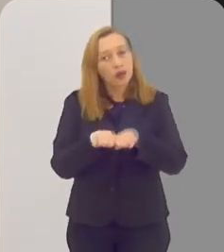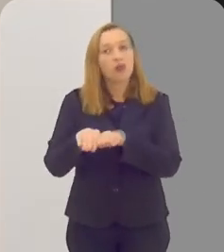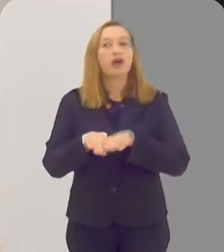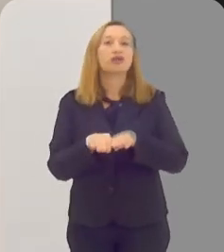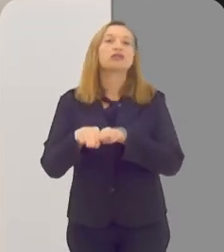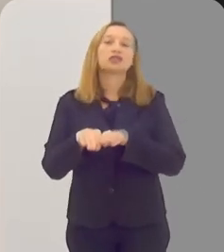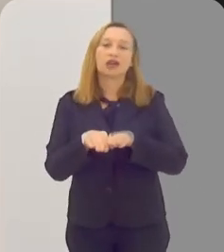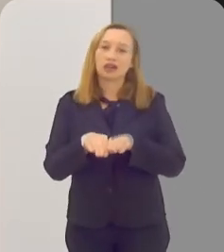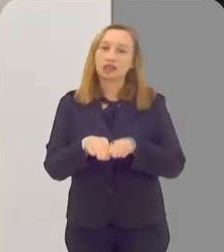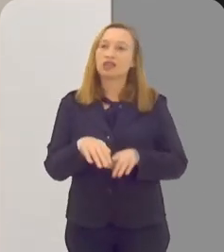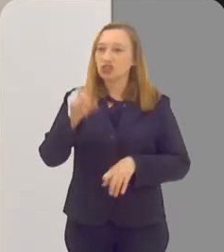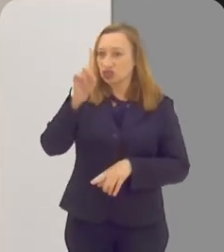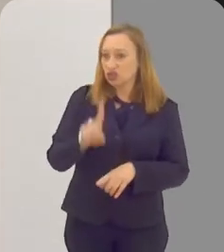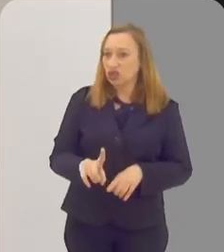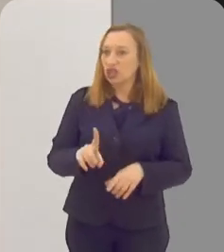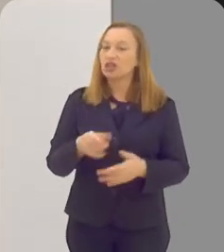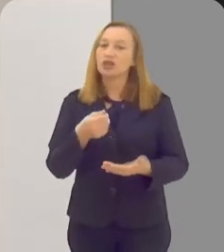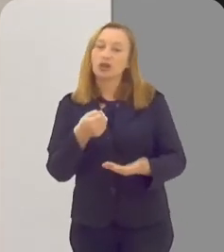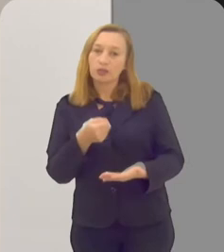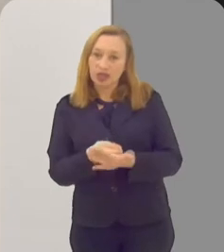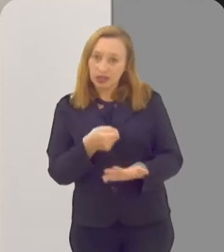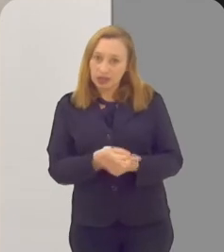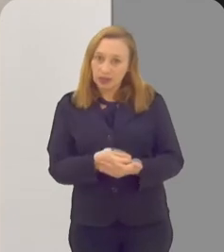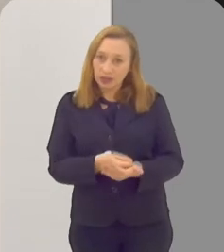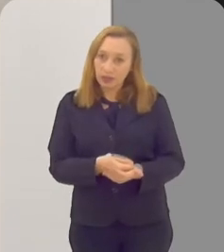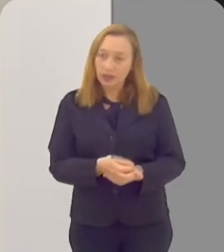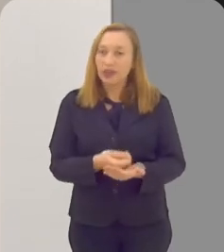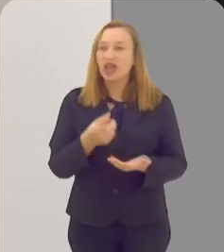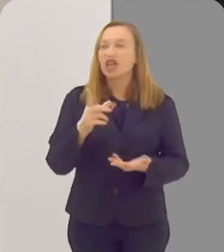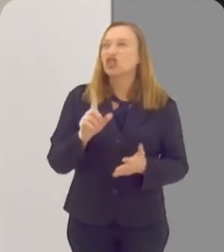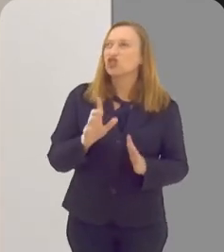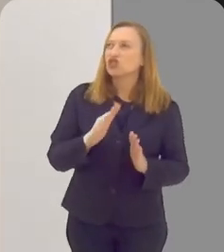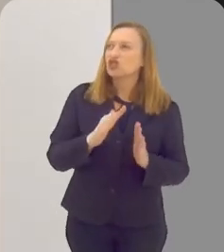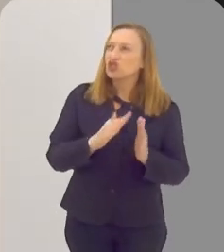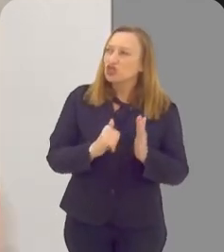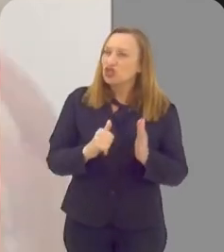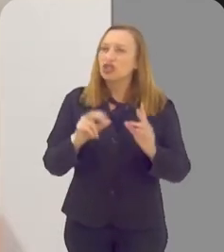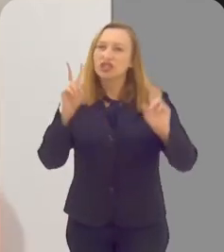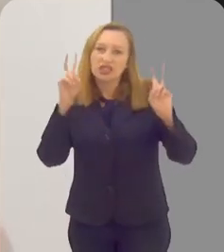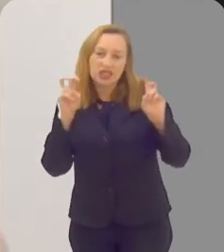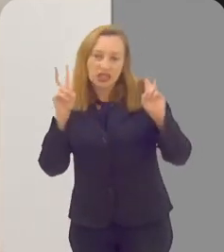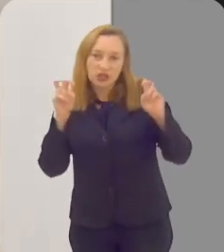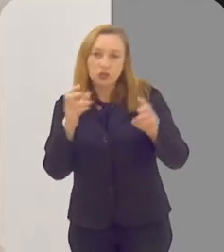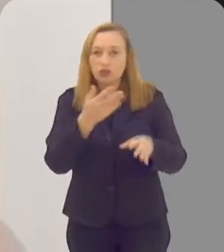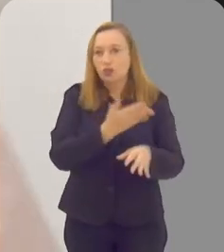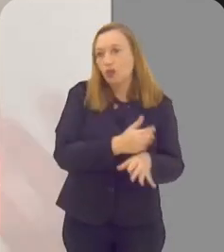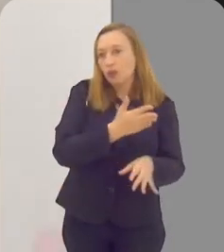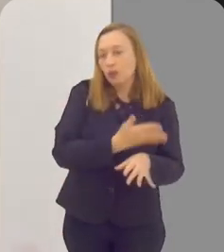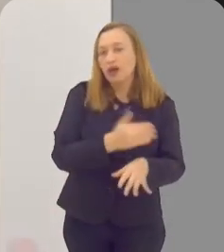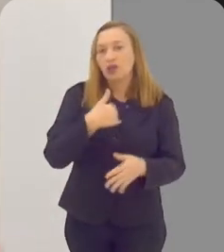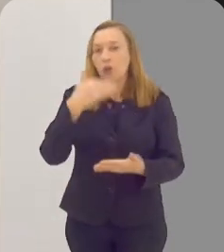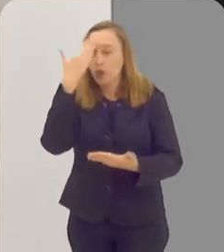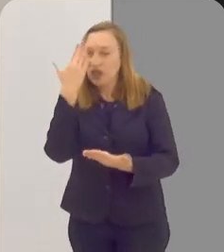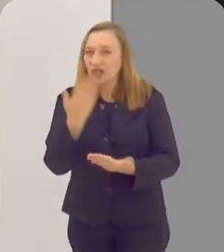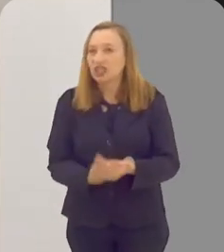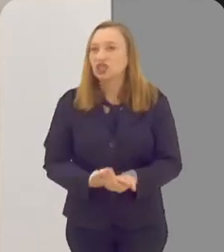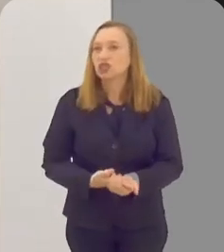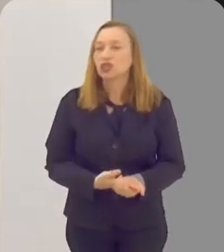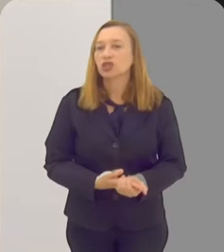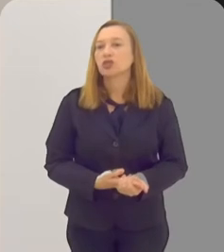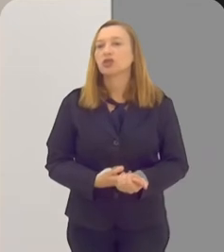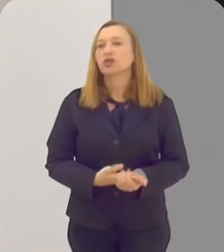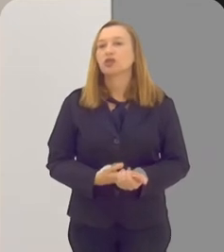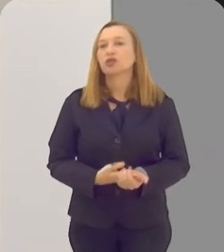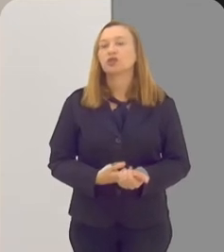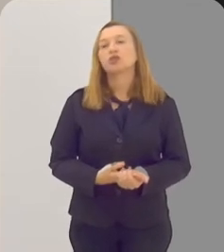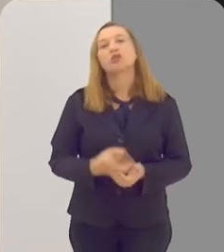dá uma igualdade nesses direitos e deveres. Tirando essas questões práticas, eu